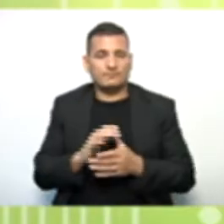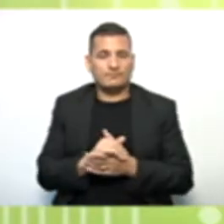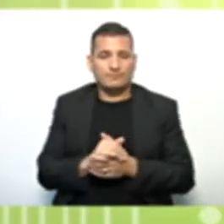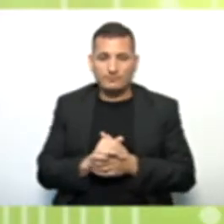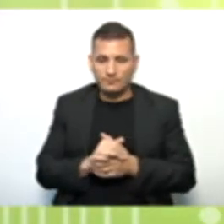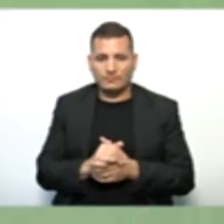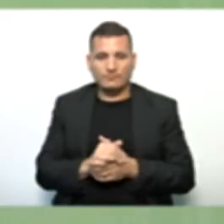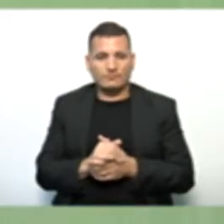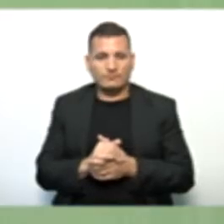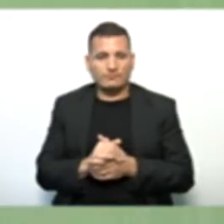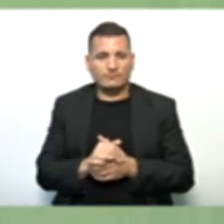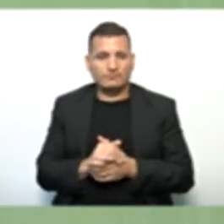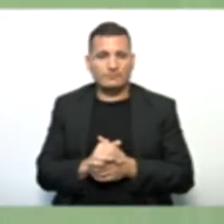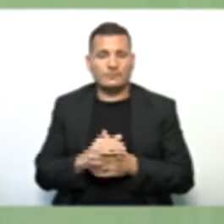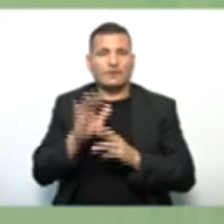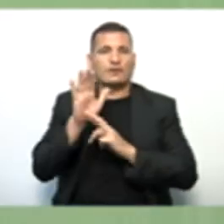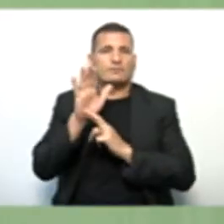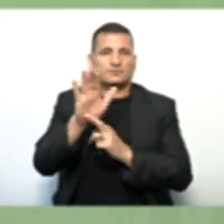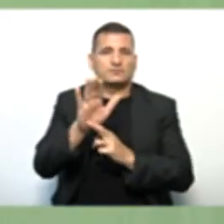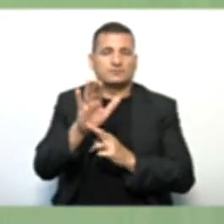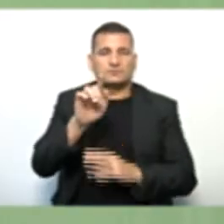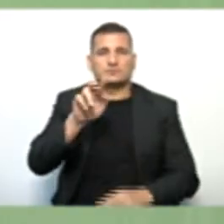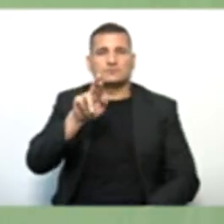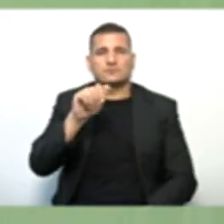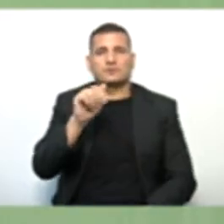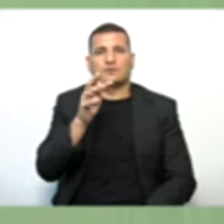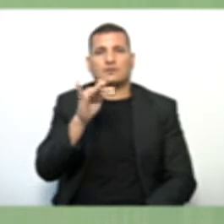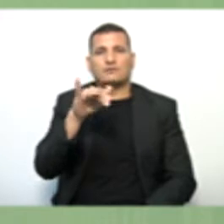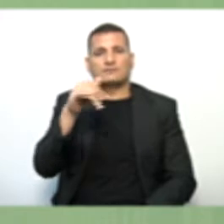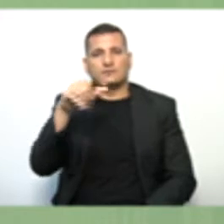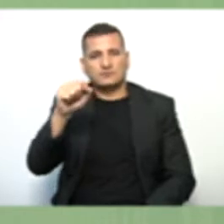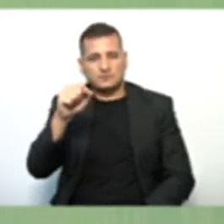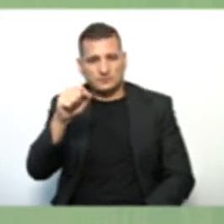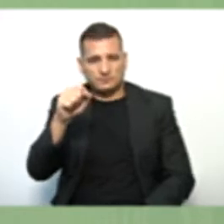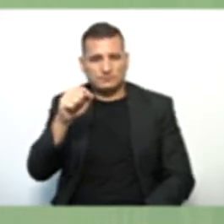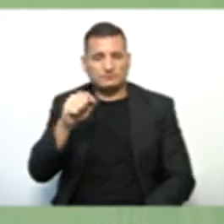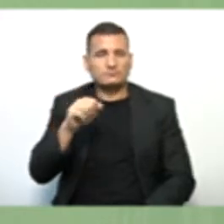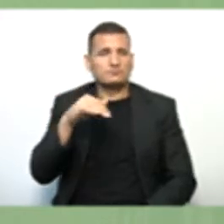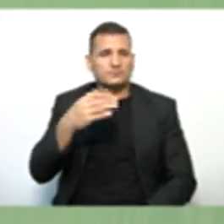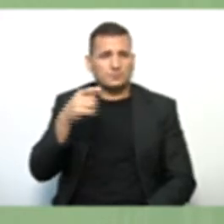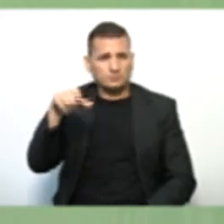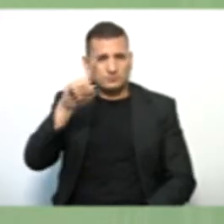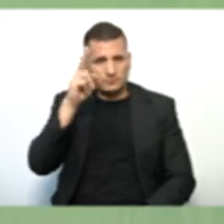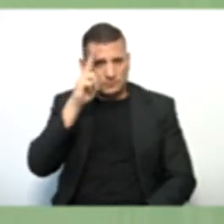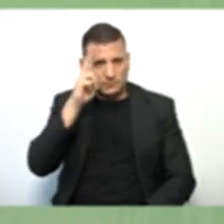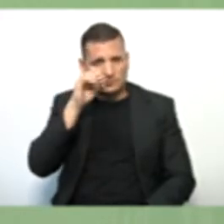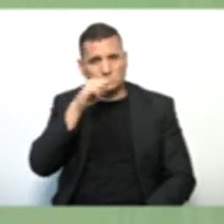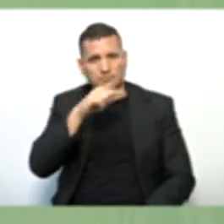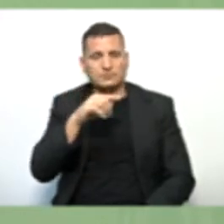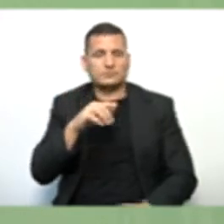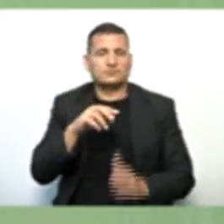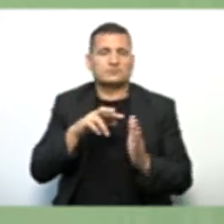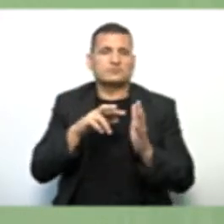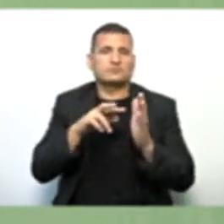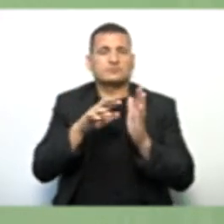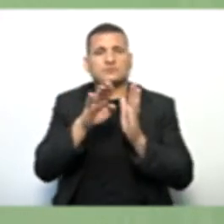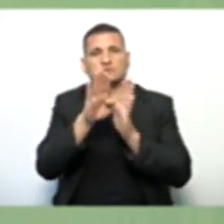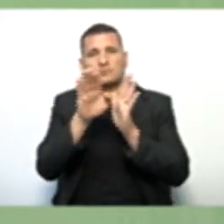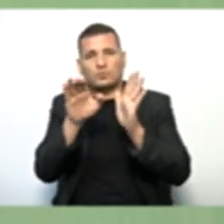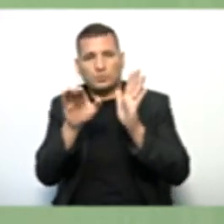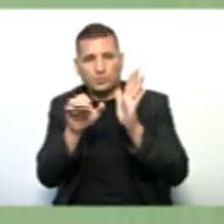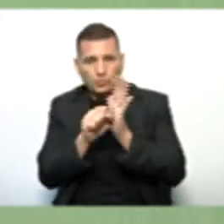slide, pessoal. Representações gráficas. Eu acredito que vocês lembram dessas simbologias aqui, né? Dos